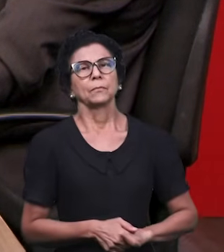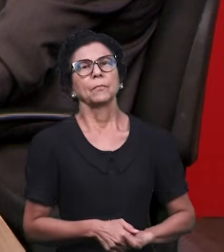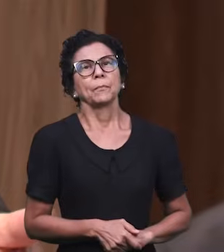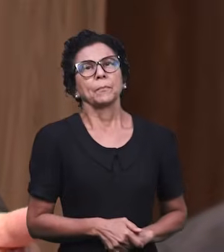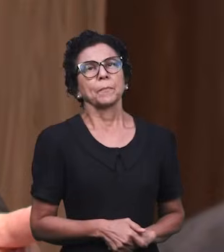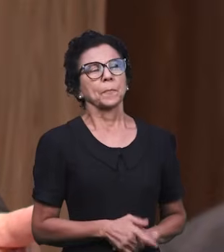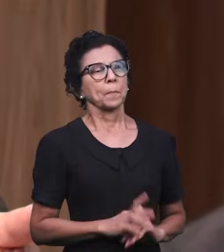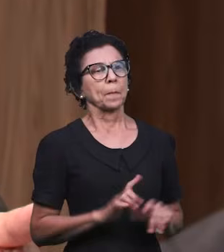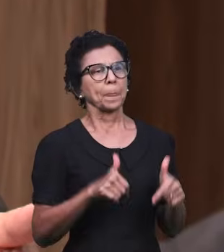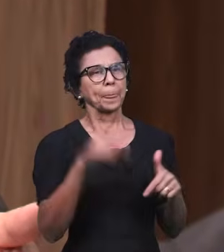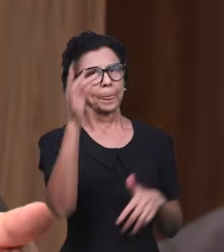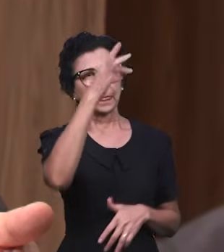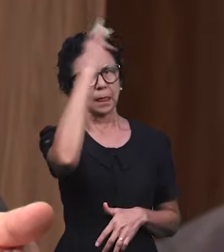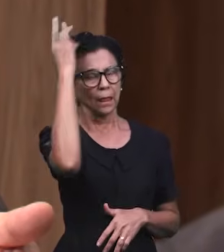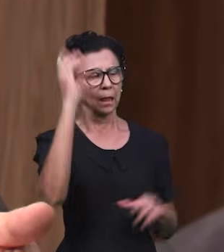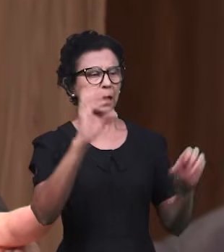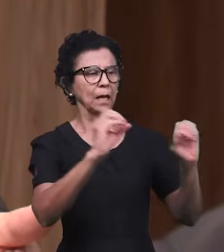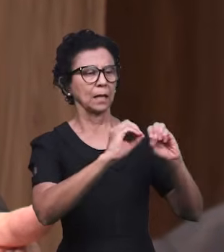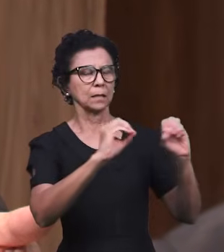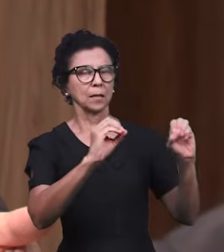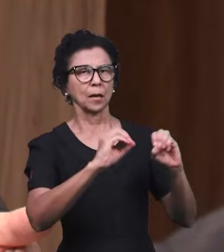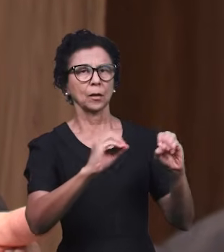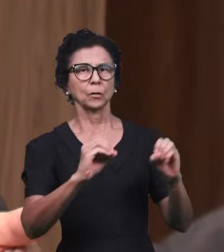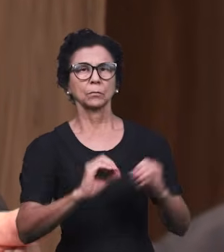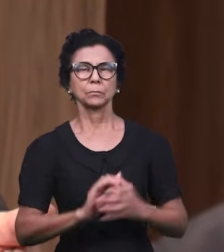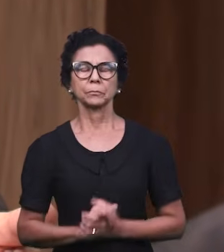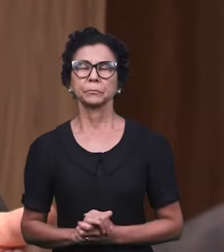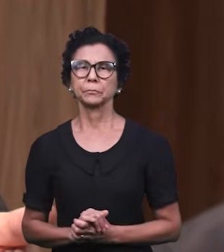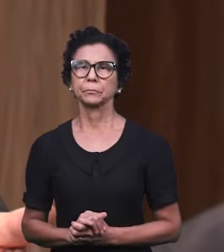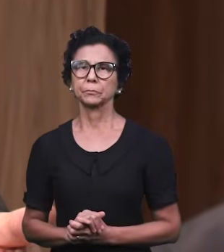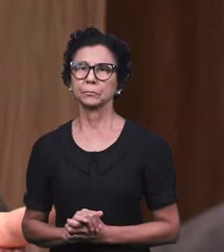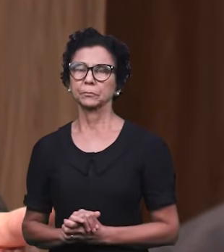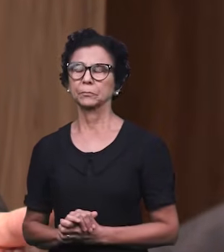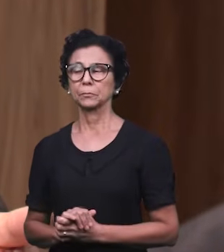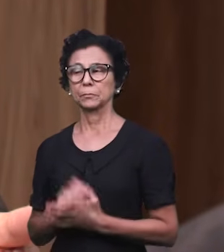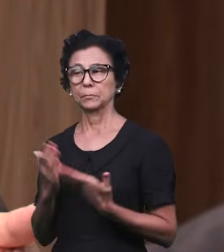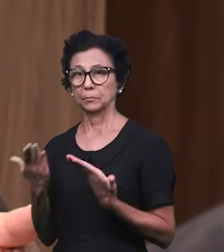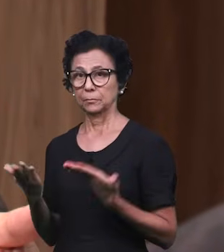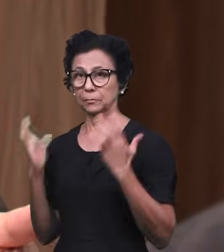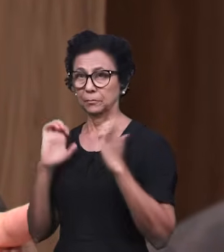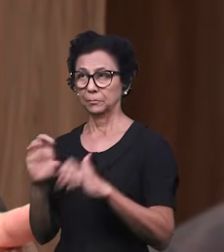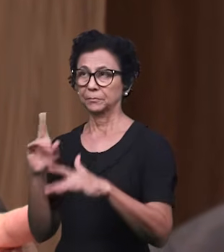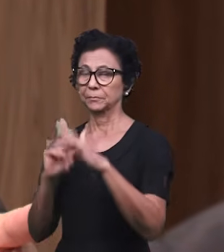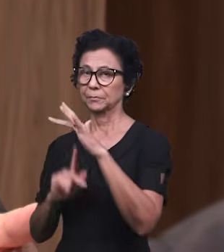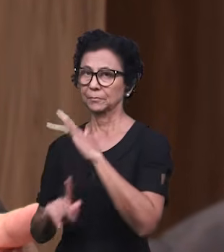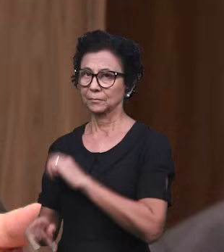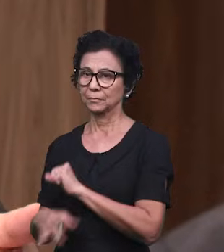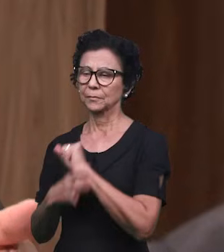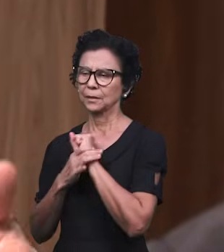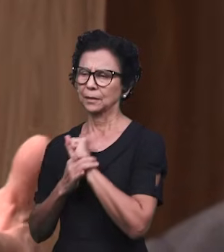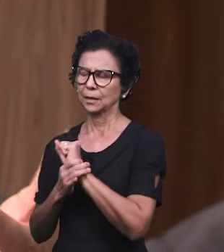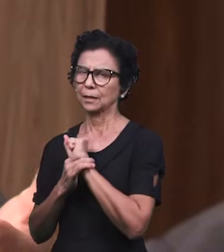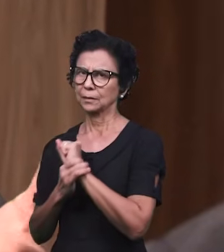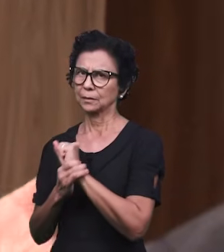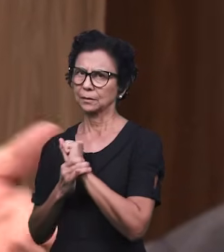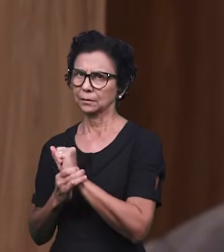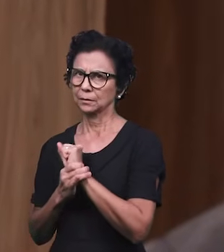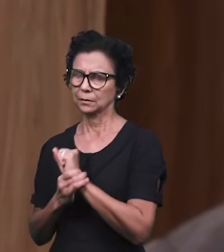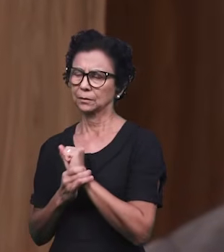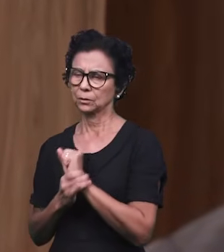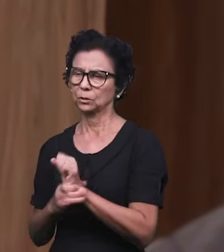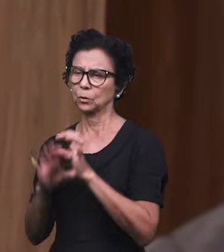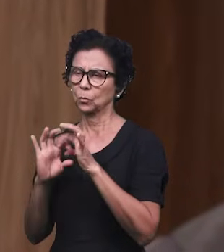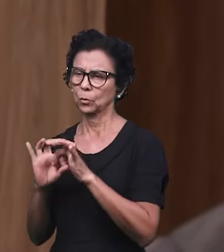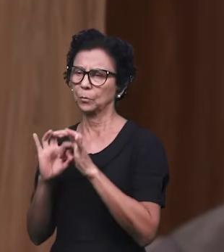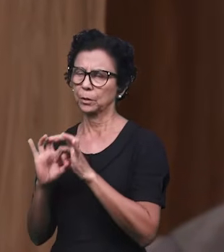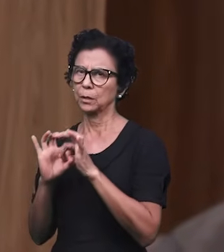a operação do Espírito Santo. Mas o Evangelho Eterno garante a universalidade pela comunhão com